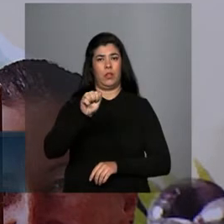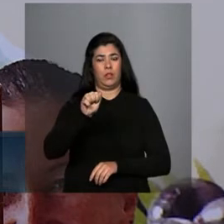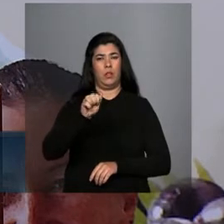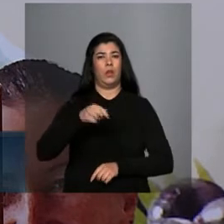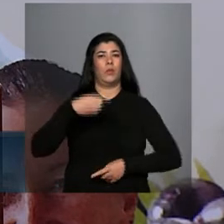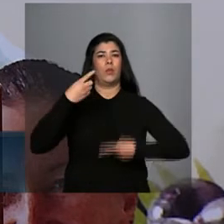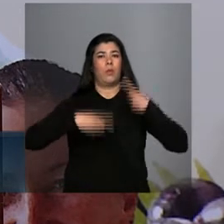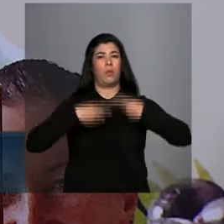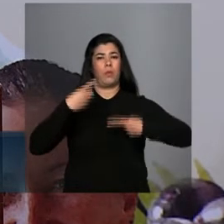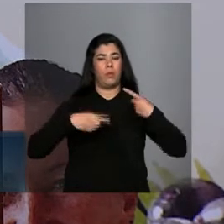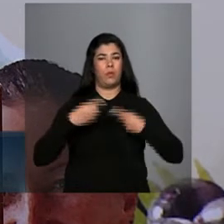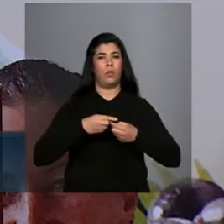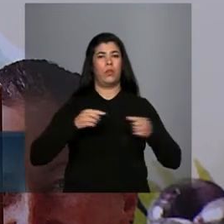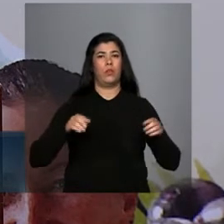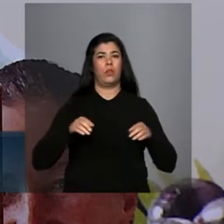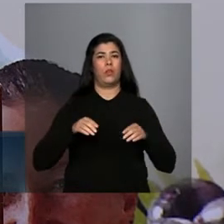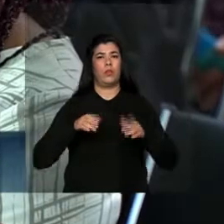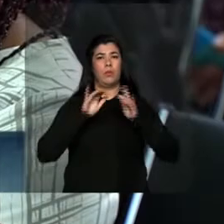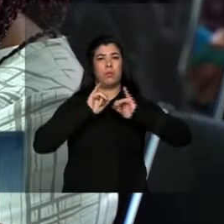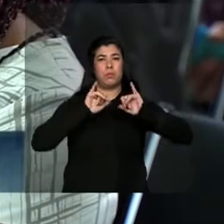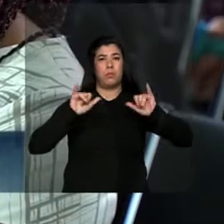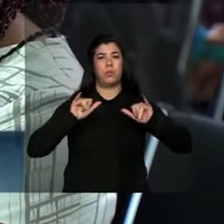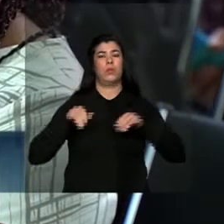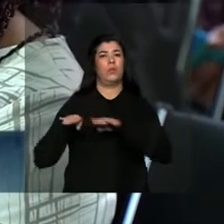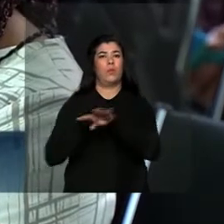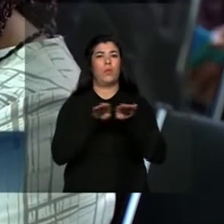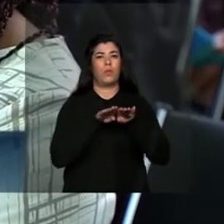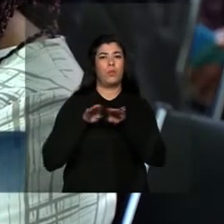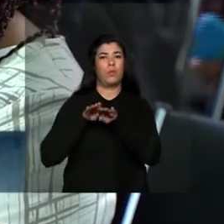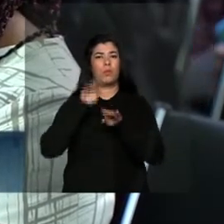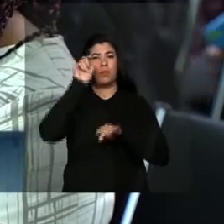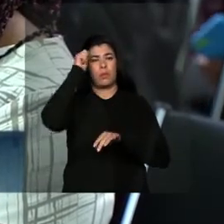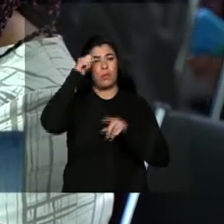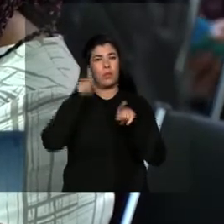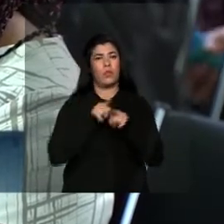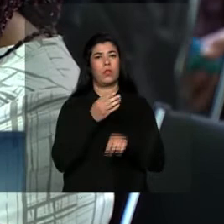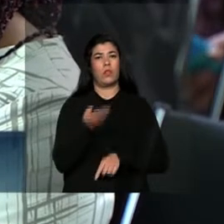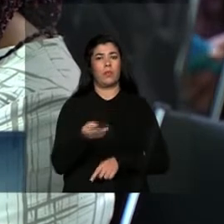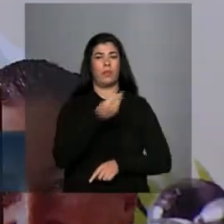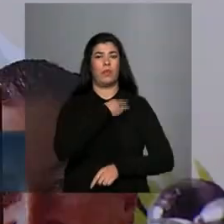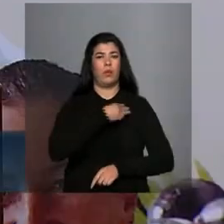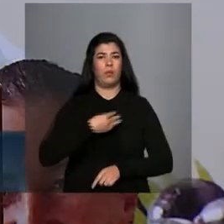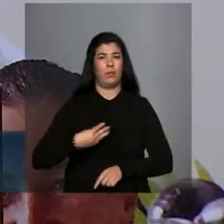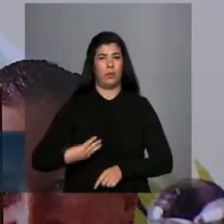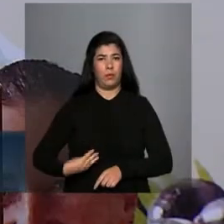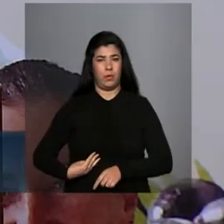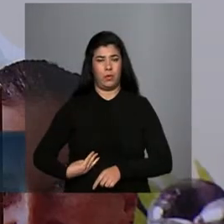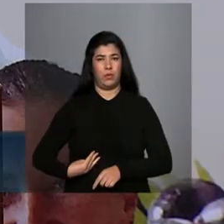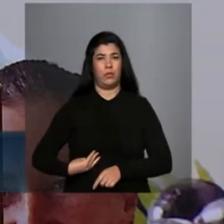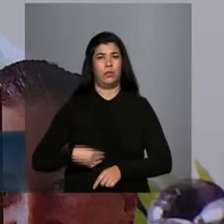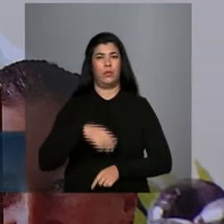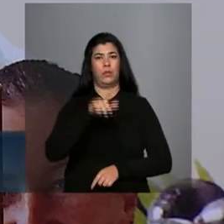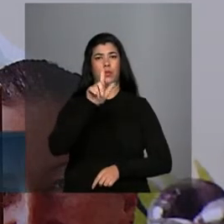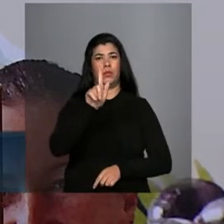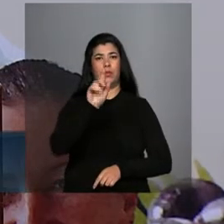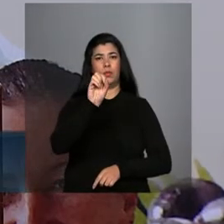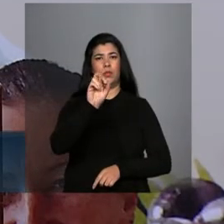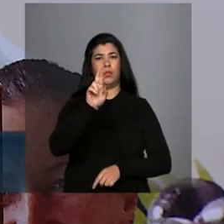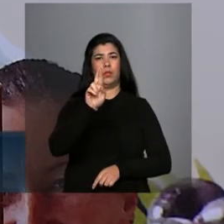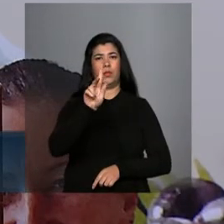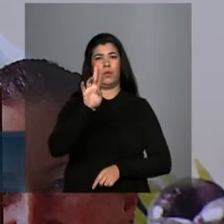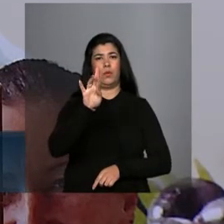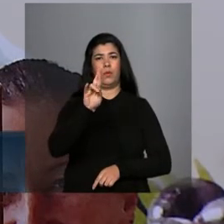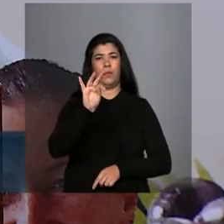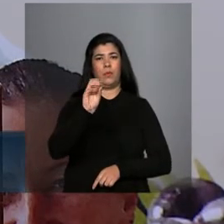Políticas de Promoção da Igualdade Racial, e o ministro Gilberto Kassab